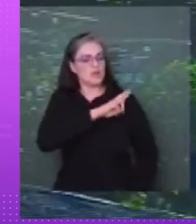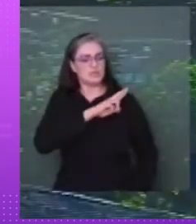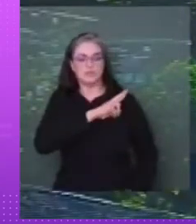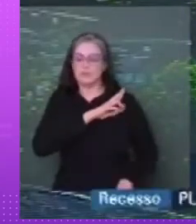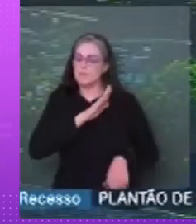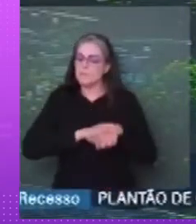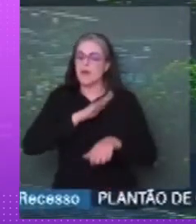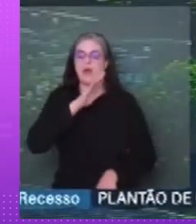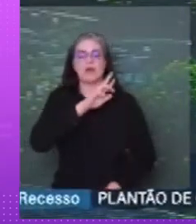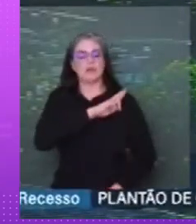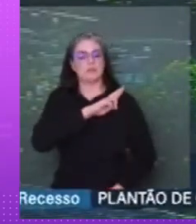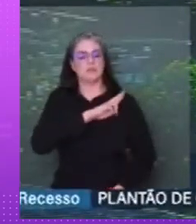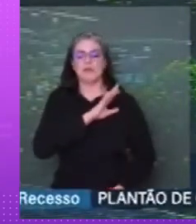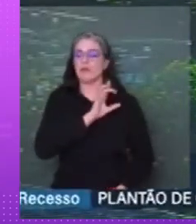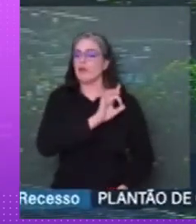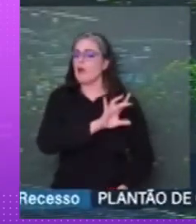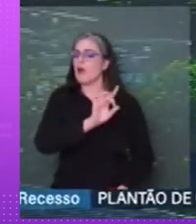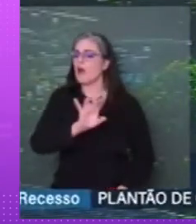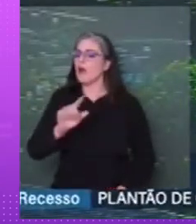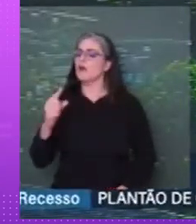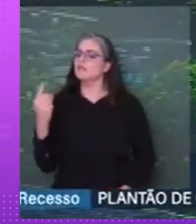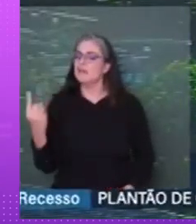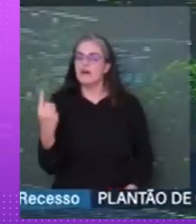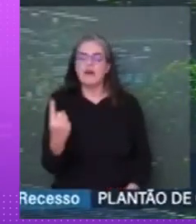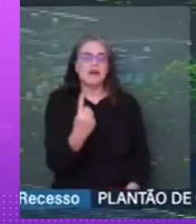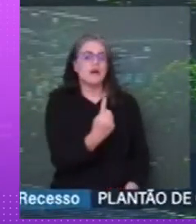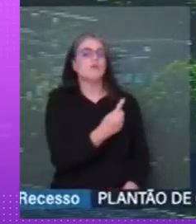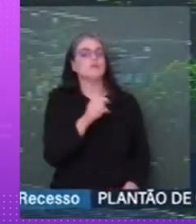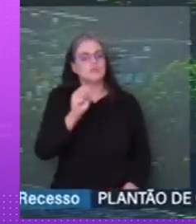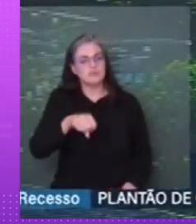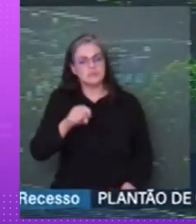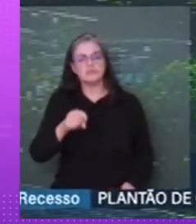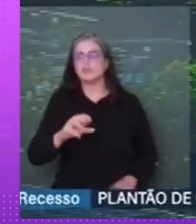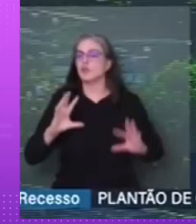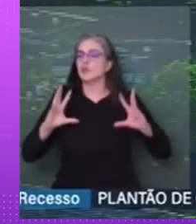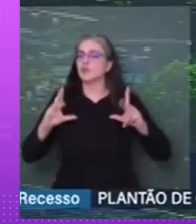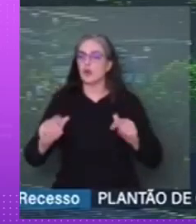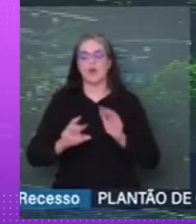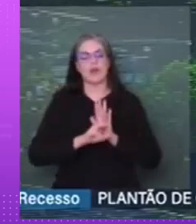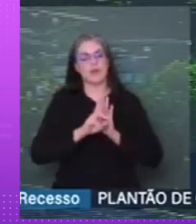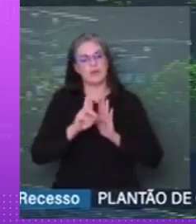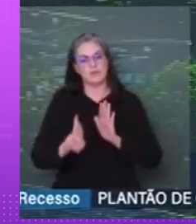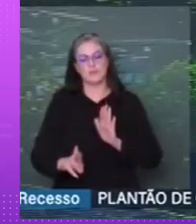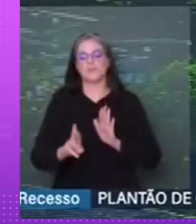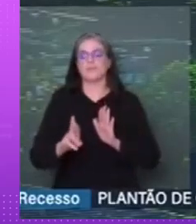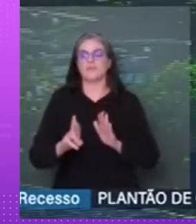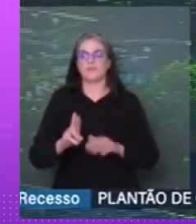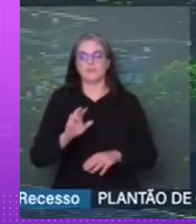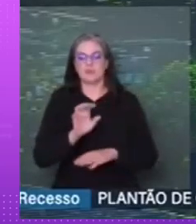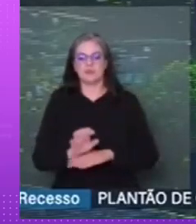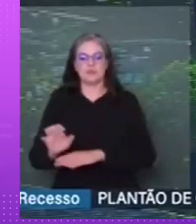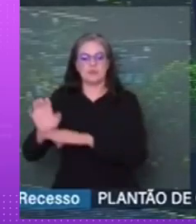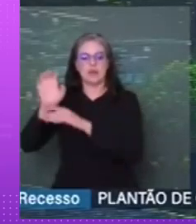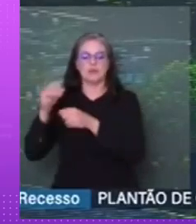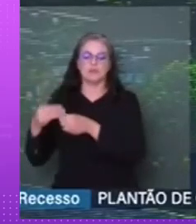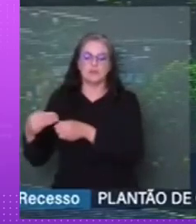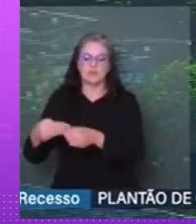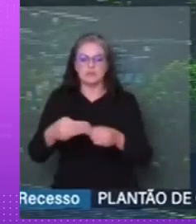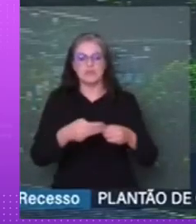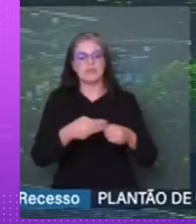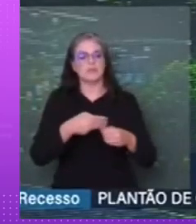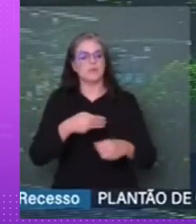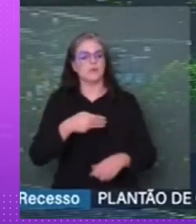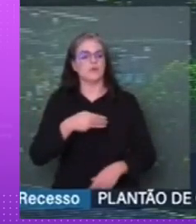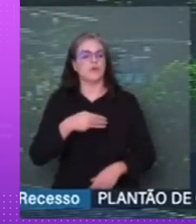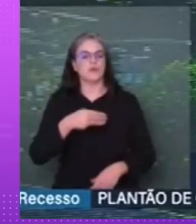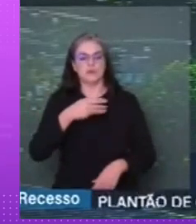Mark Clériston Pereira da Cunha. A morte aconteceu em novembro do ano passado. Ele foi preso lá durante os atos, então há exatamente um ano, ainda